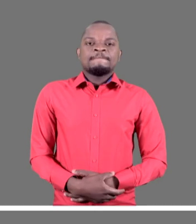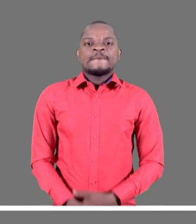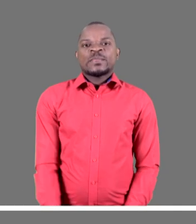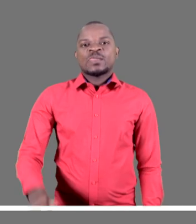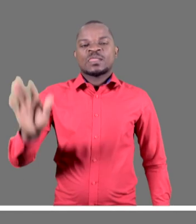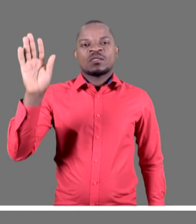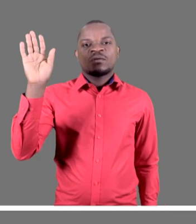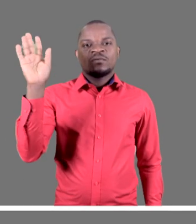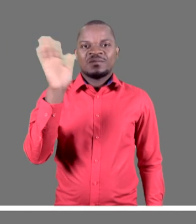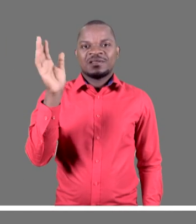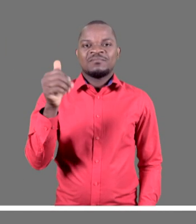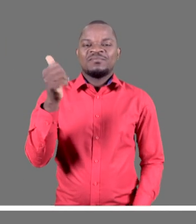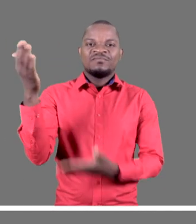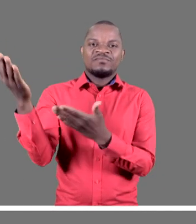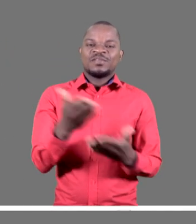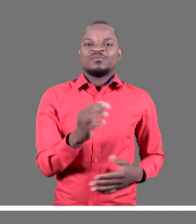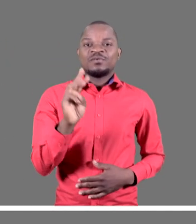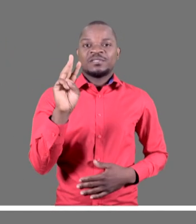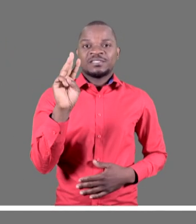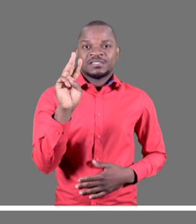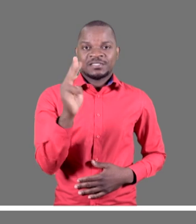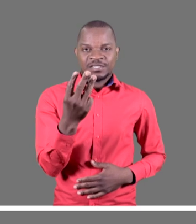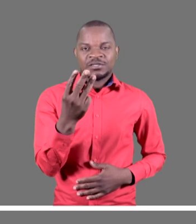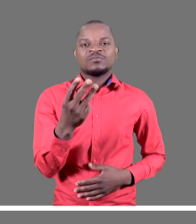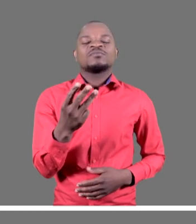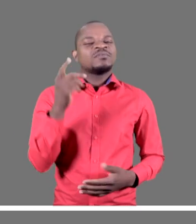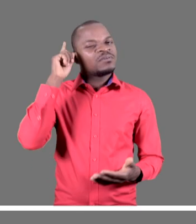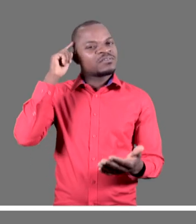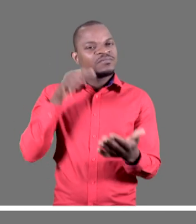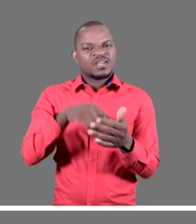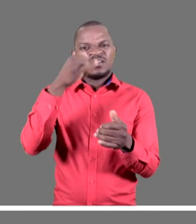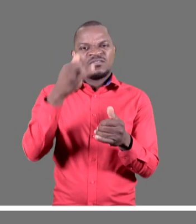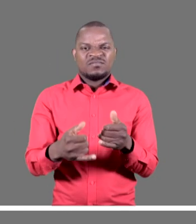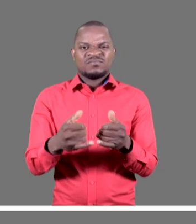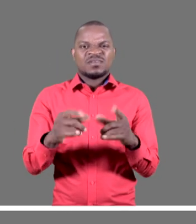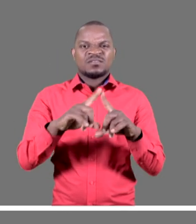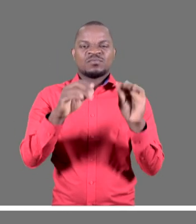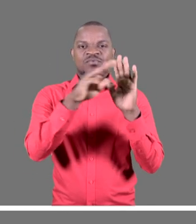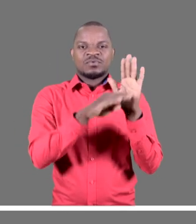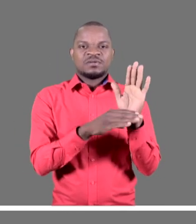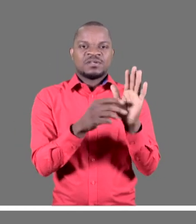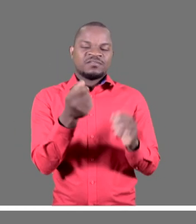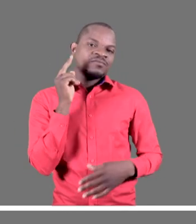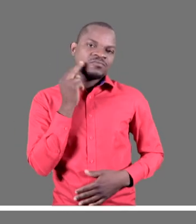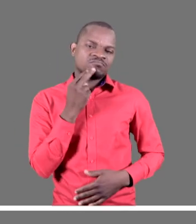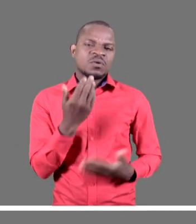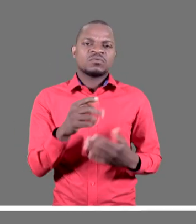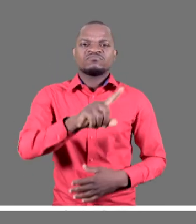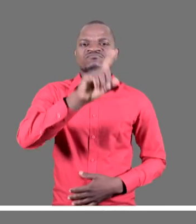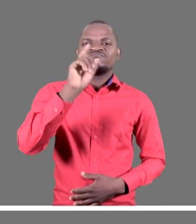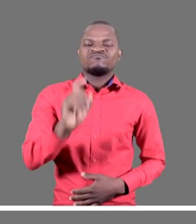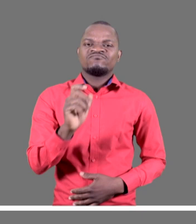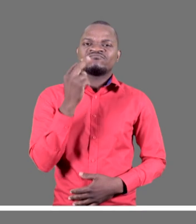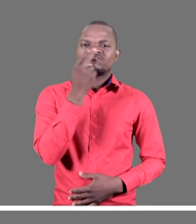Olá, bem-vindo à terceira e última parte do programa da TV Surdo. Farida, em que estágio está a implementação do